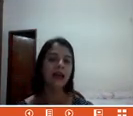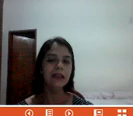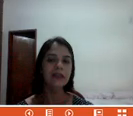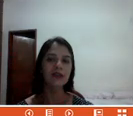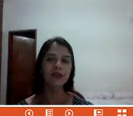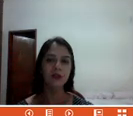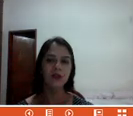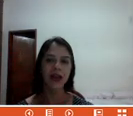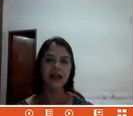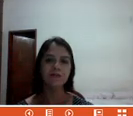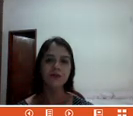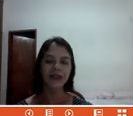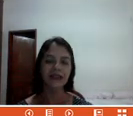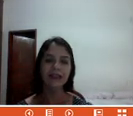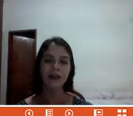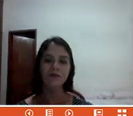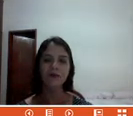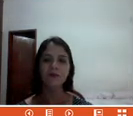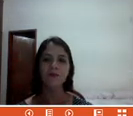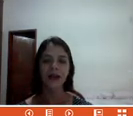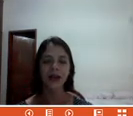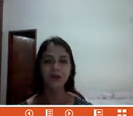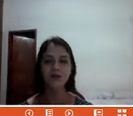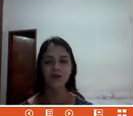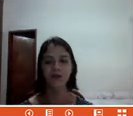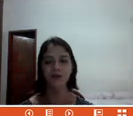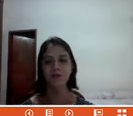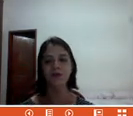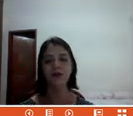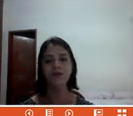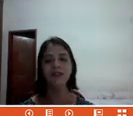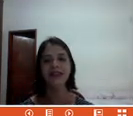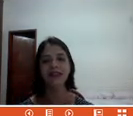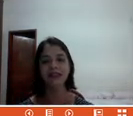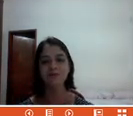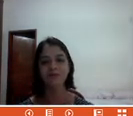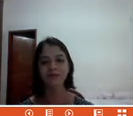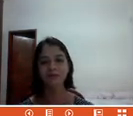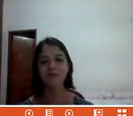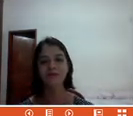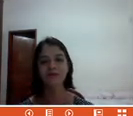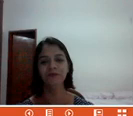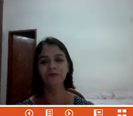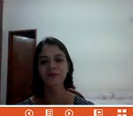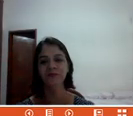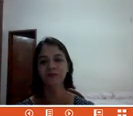e agradeço de todo o coração por esse tempo. Beijo, tudo de bom para vocês.